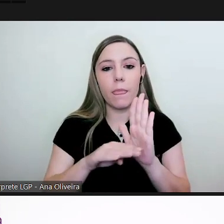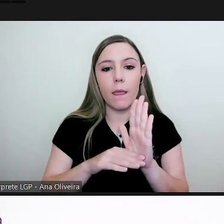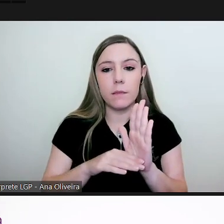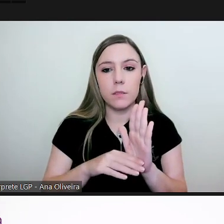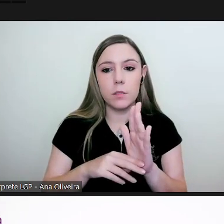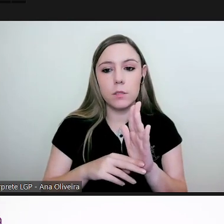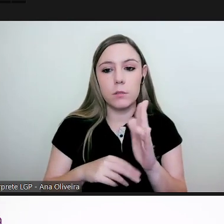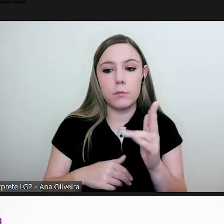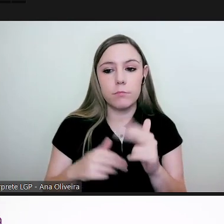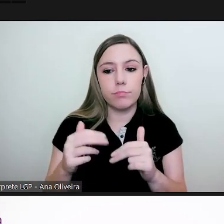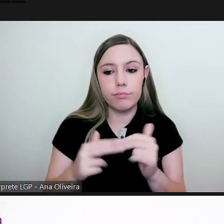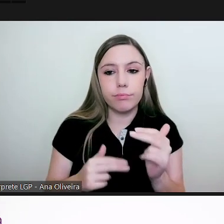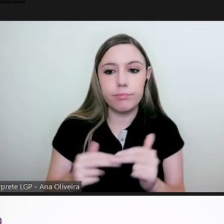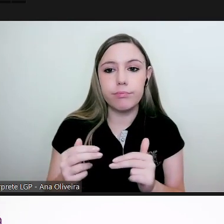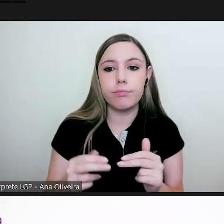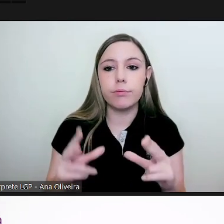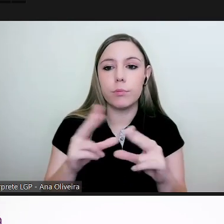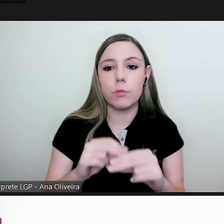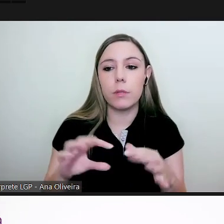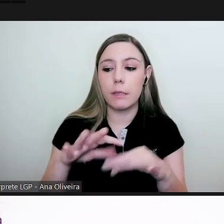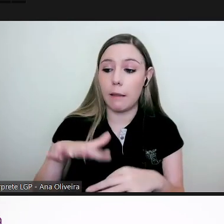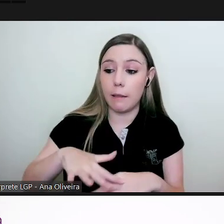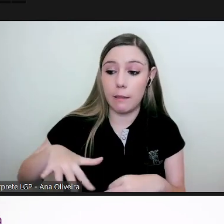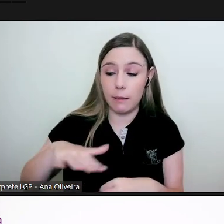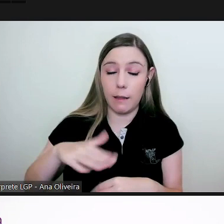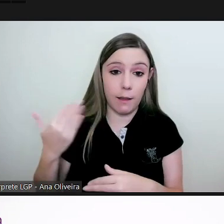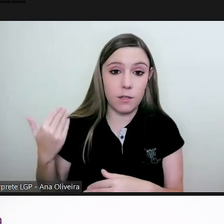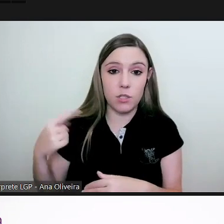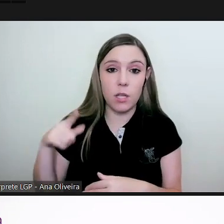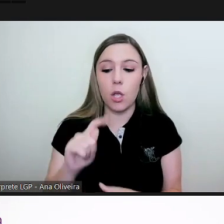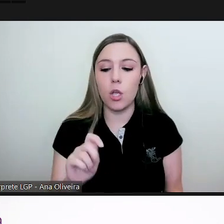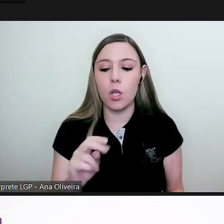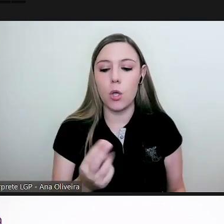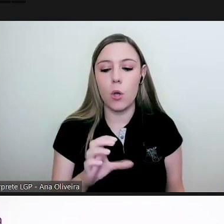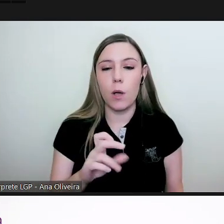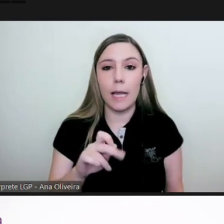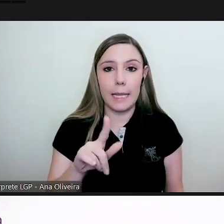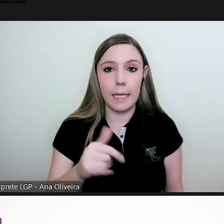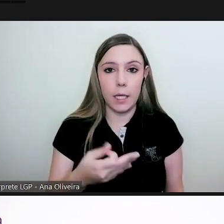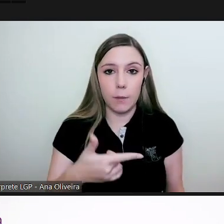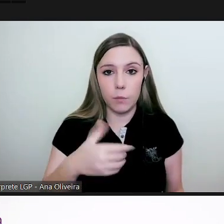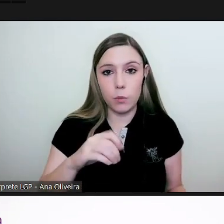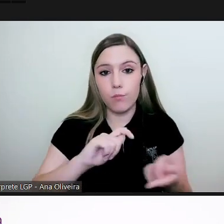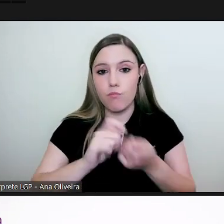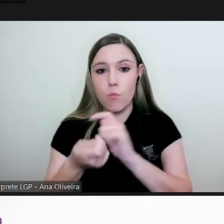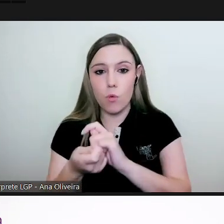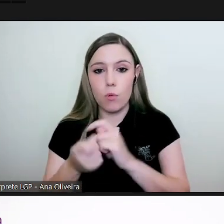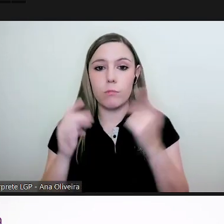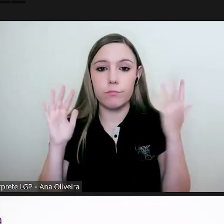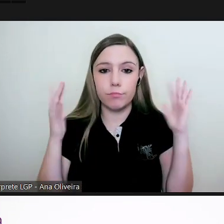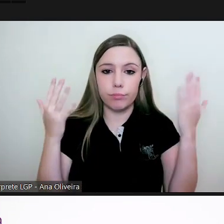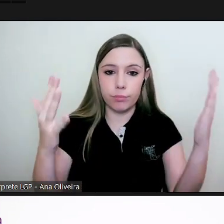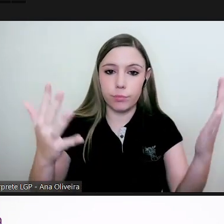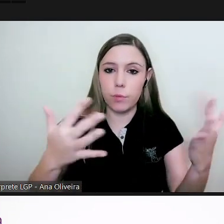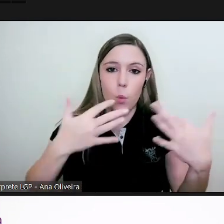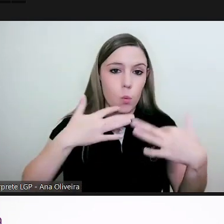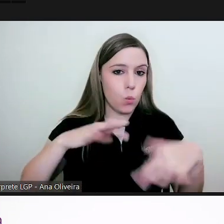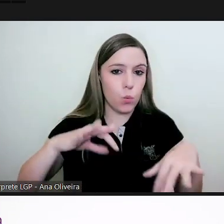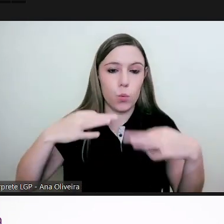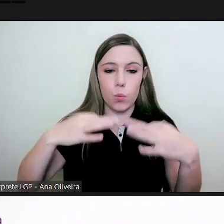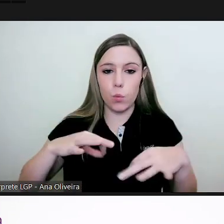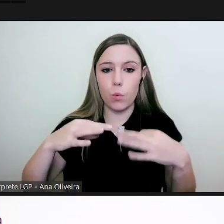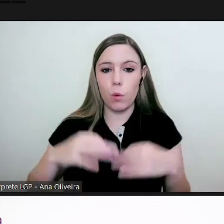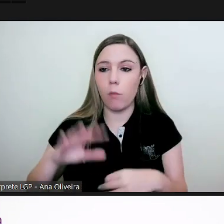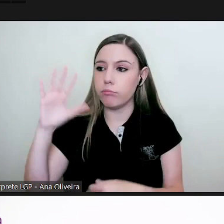área de eucalipto, que convertemos numa área de floresta nativa, natural, com